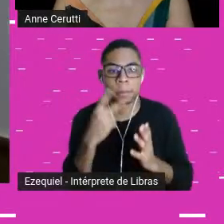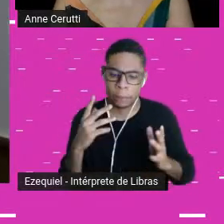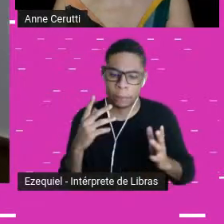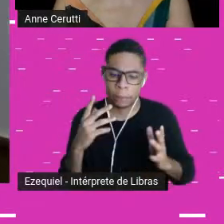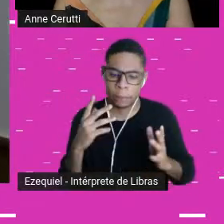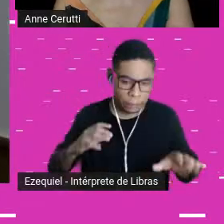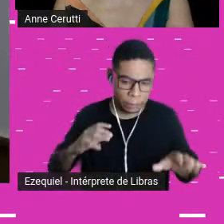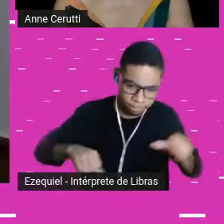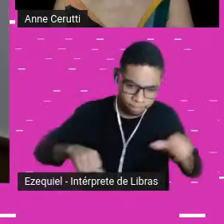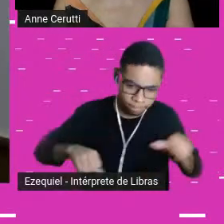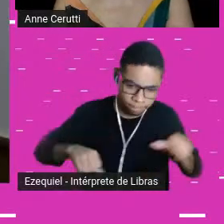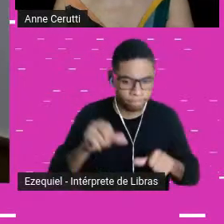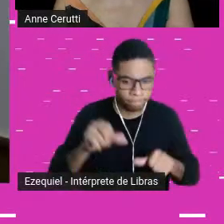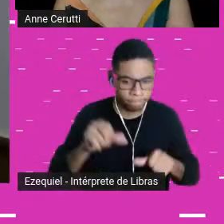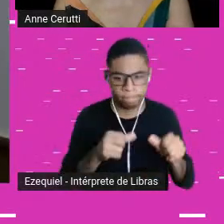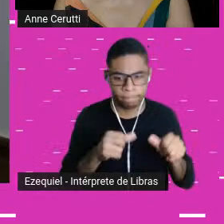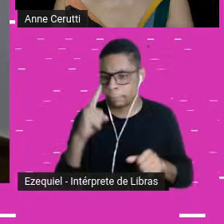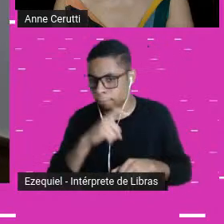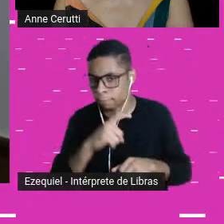e ele basicamente.